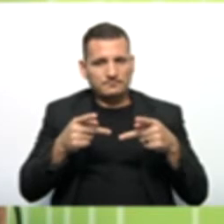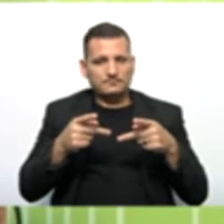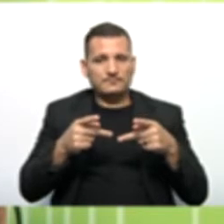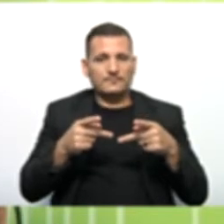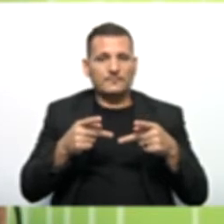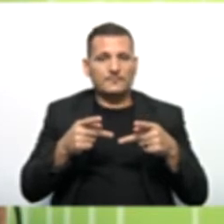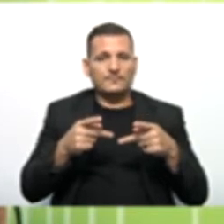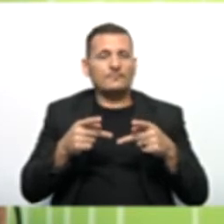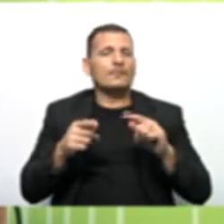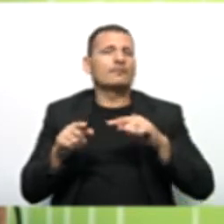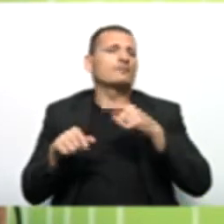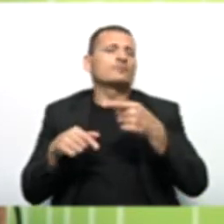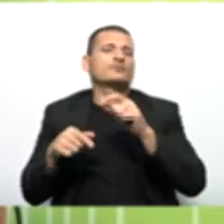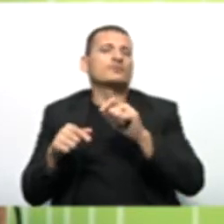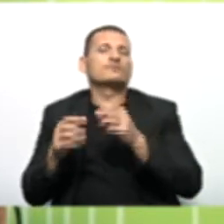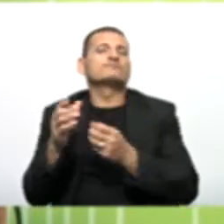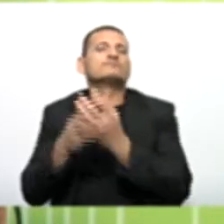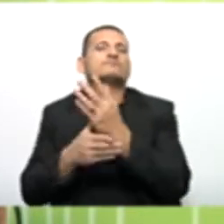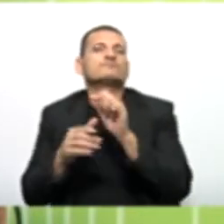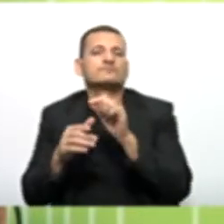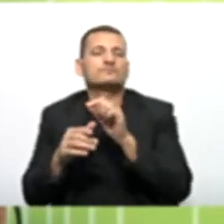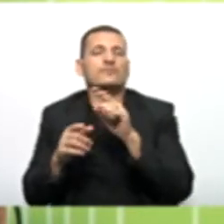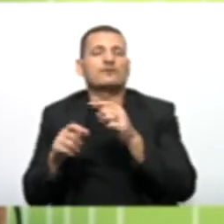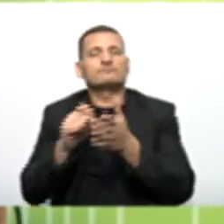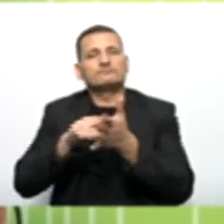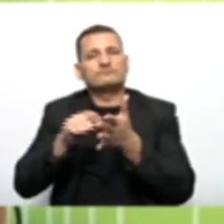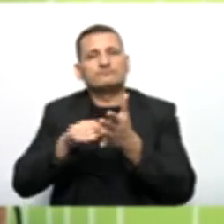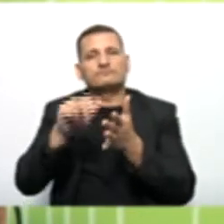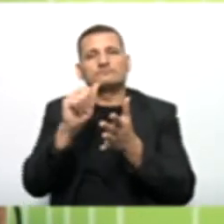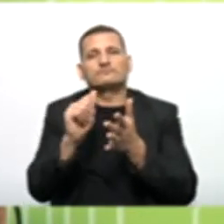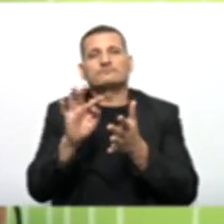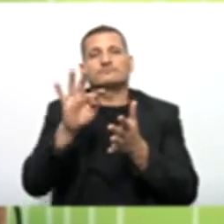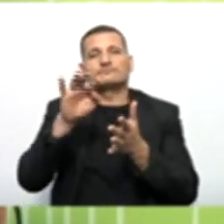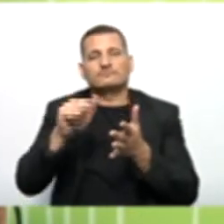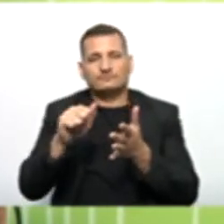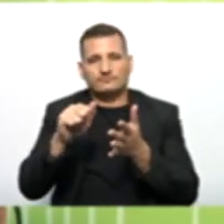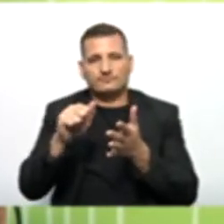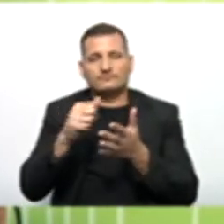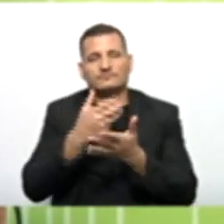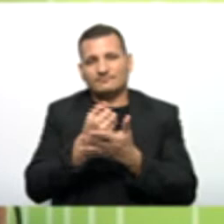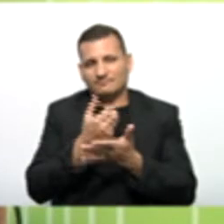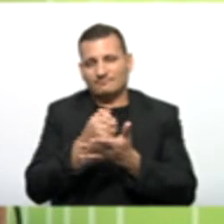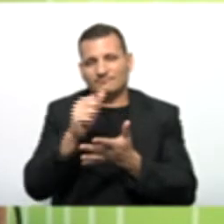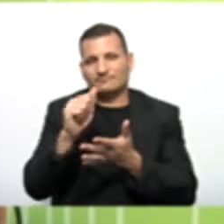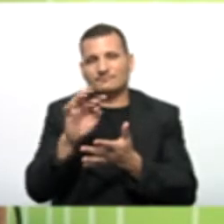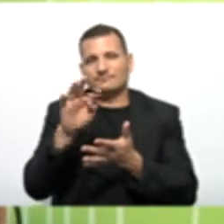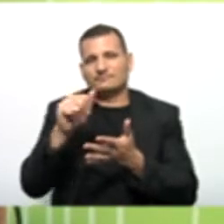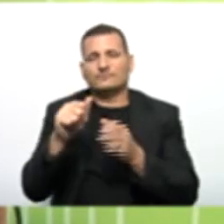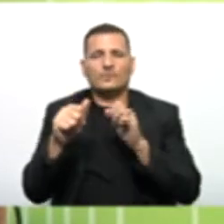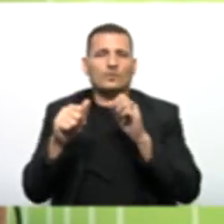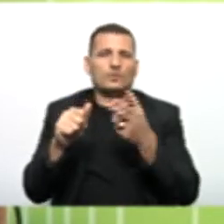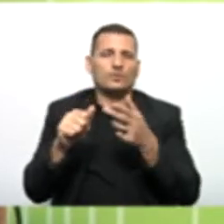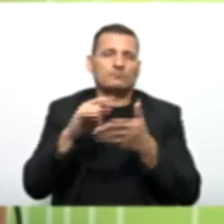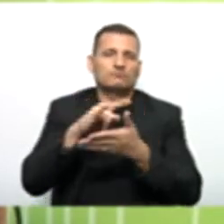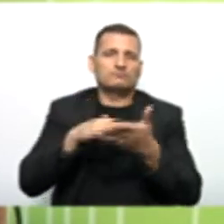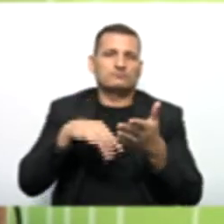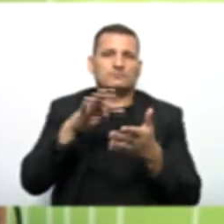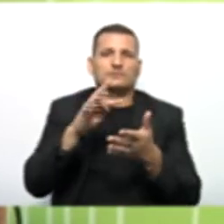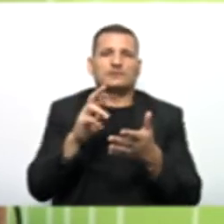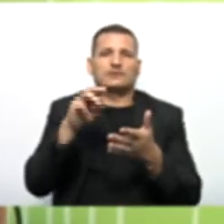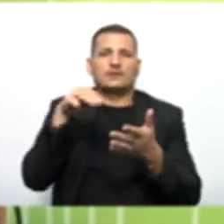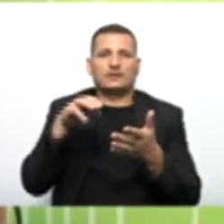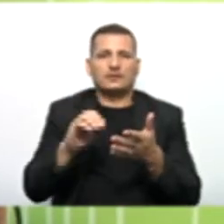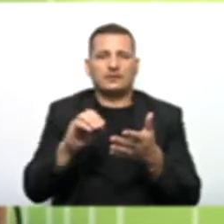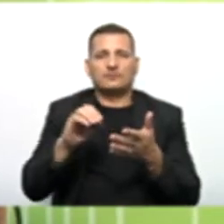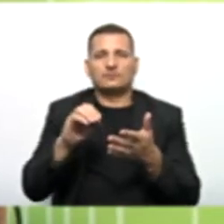fase, a saída que a gente tem aí é o quê? É uma ata de reunião, um documento formal, ou o nosso termo de abertura do projeto.